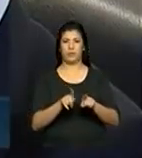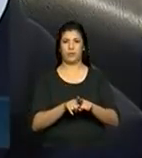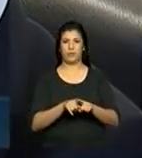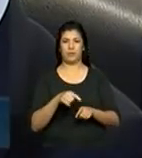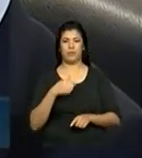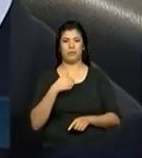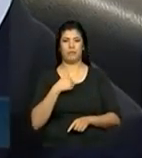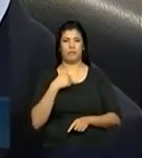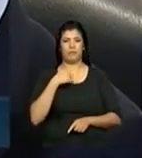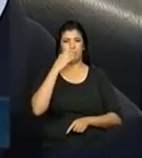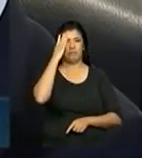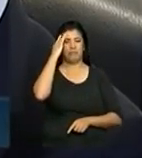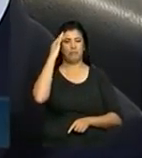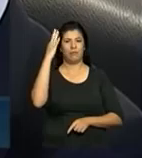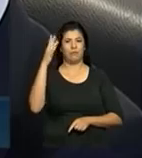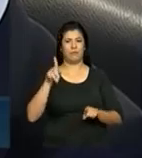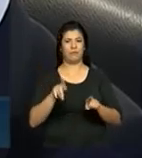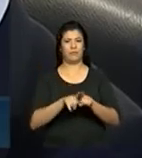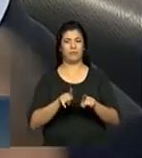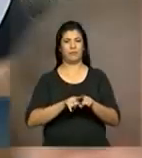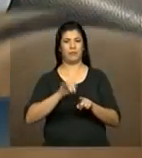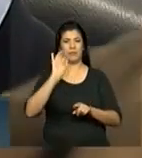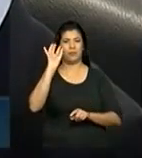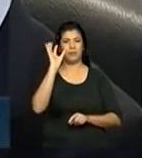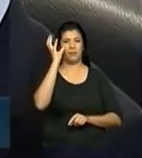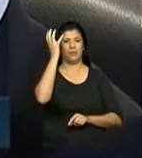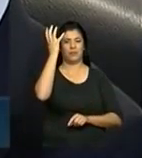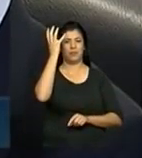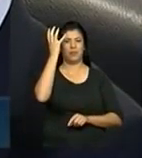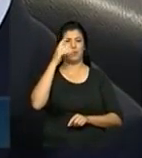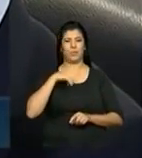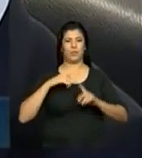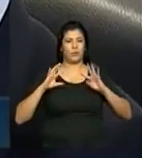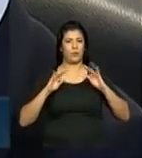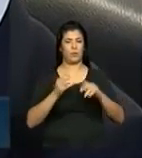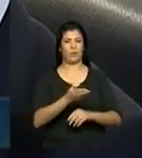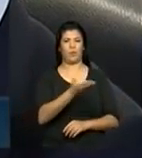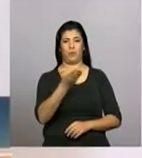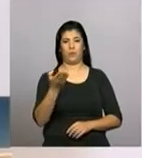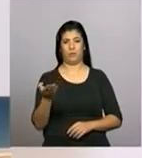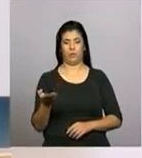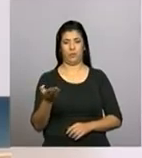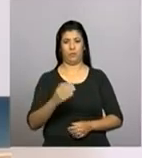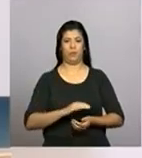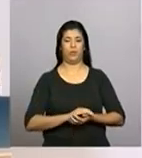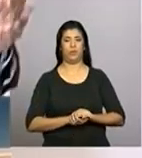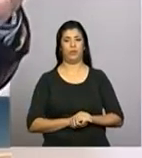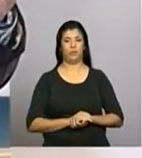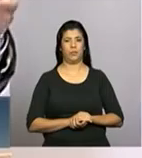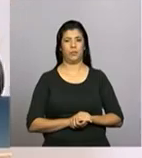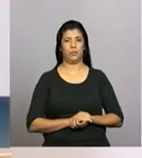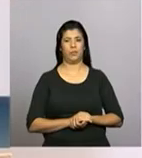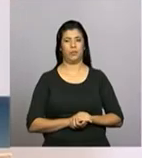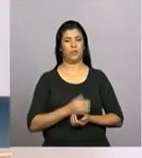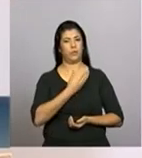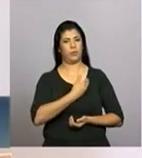imagino se a gente resolvesse fazer com todos eh,